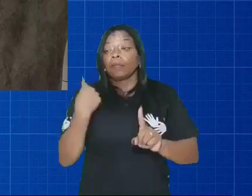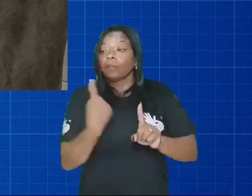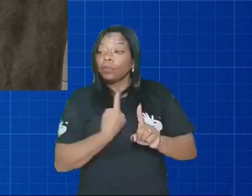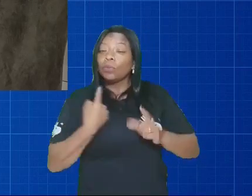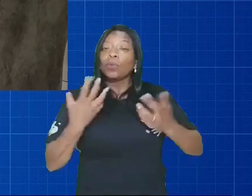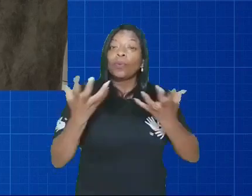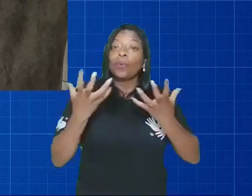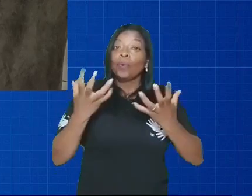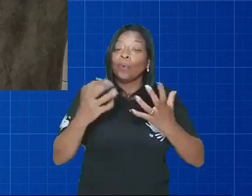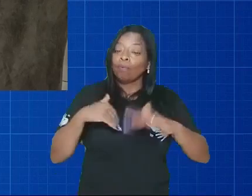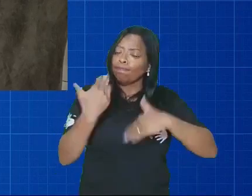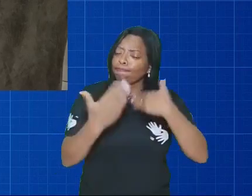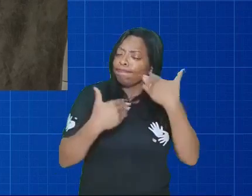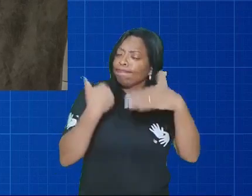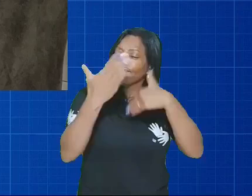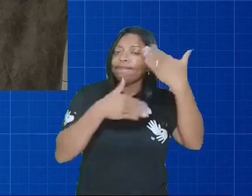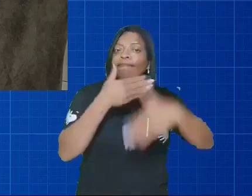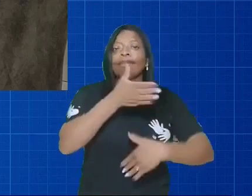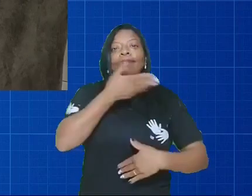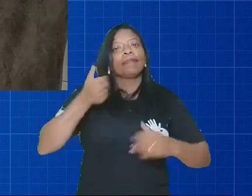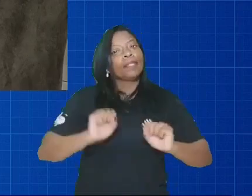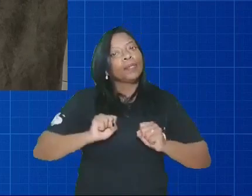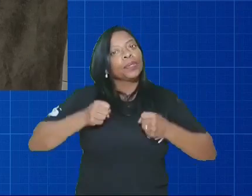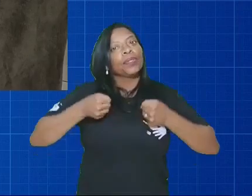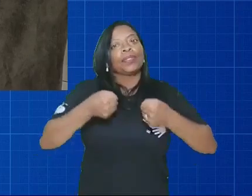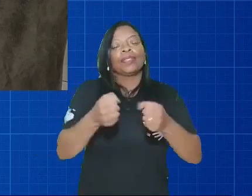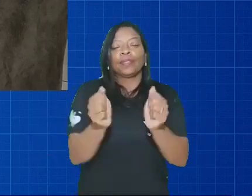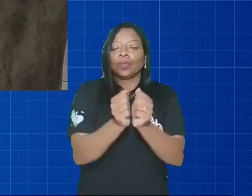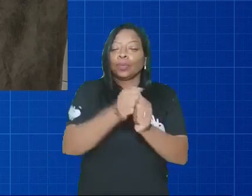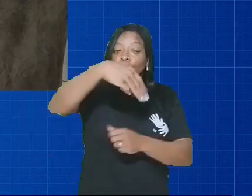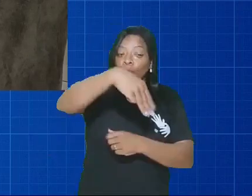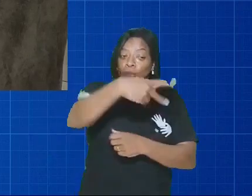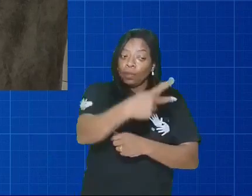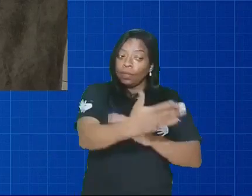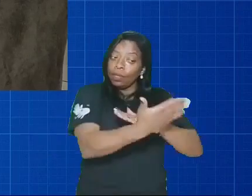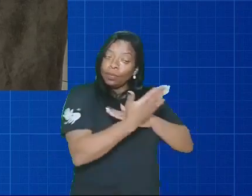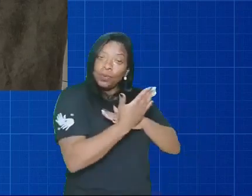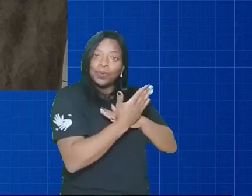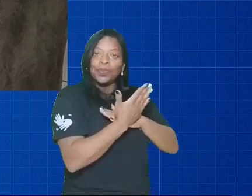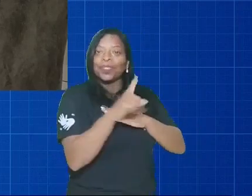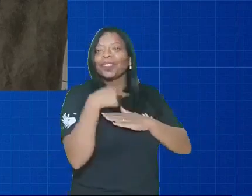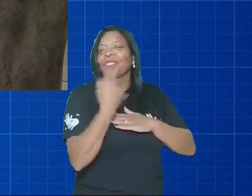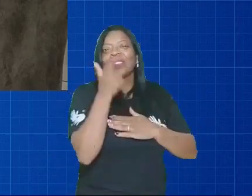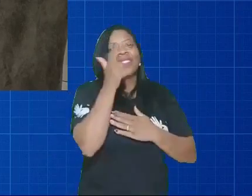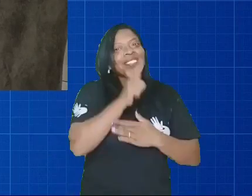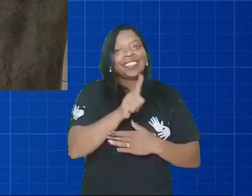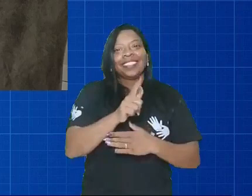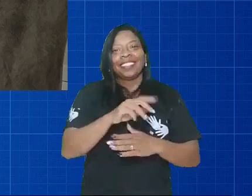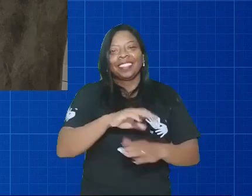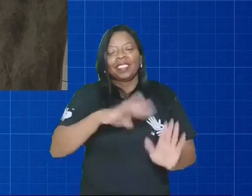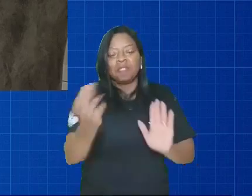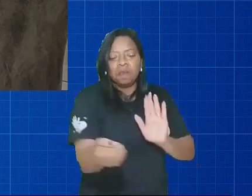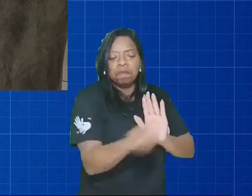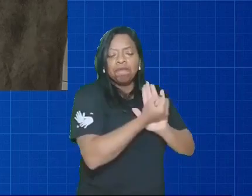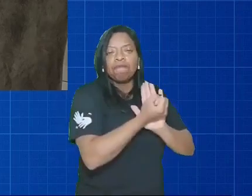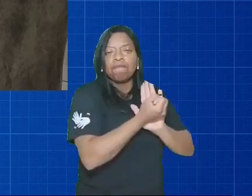já existe, e através desse grupo do Ministério Público a gente conseguiu efetivar. E a gente vê que tem municípios que ainda não conseguiram, né? E assim, eu